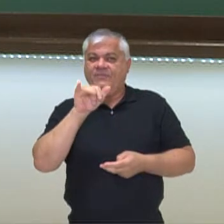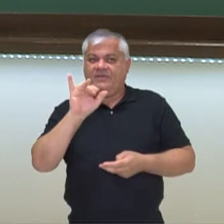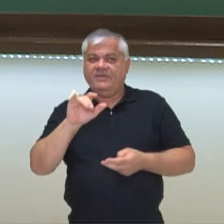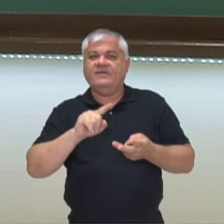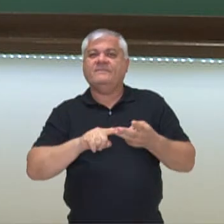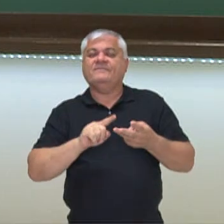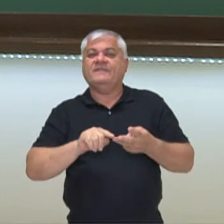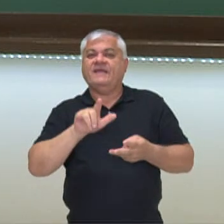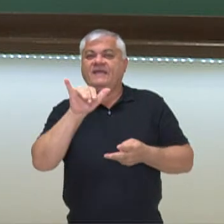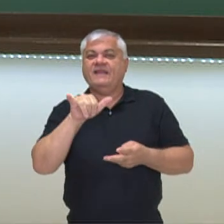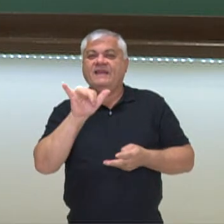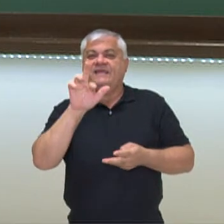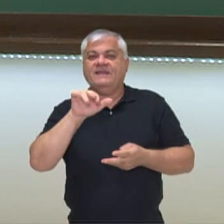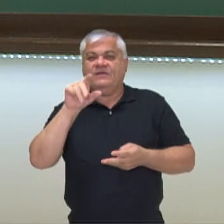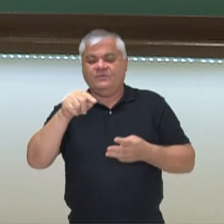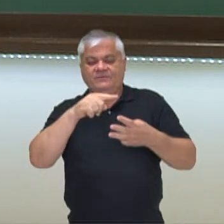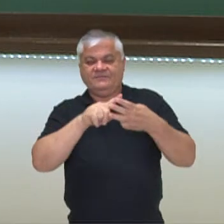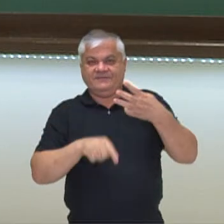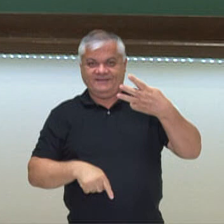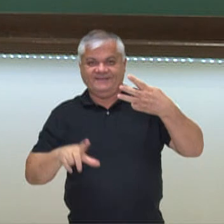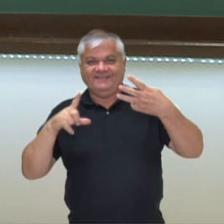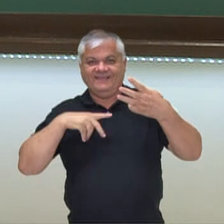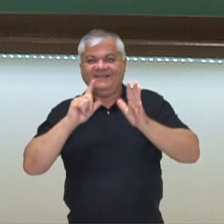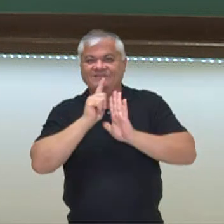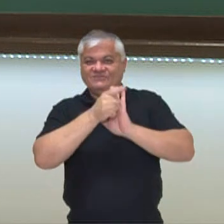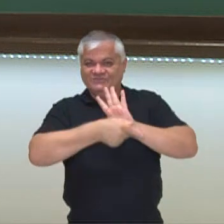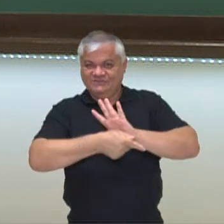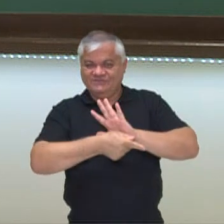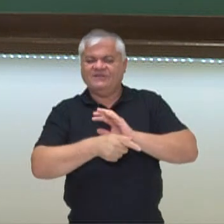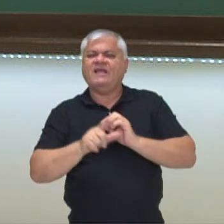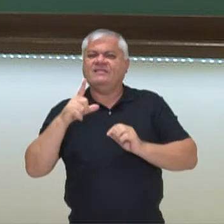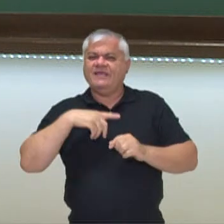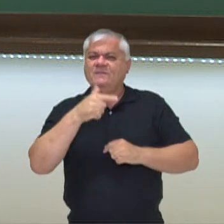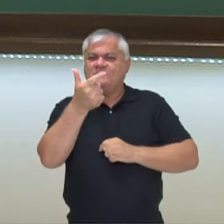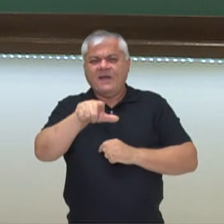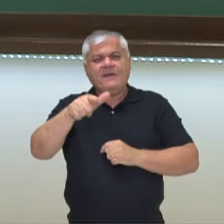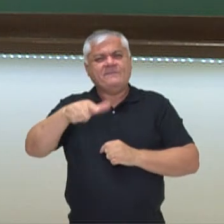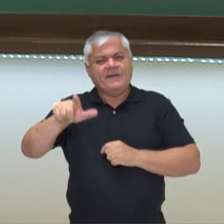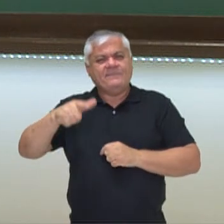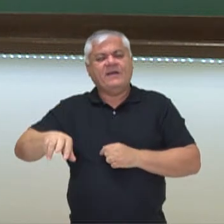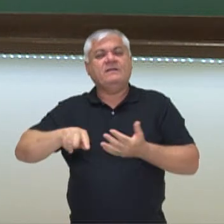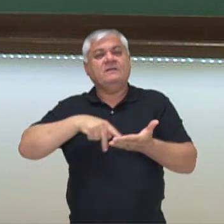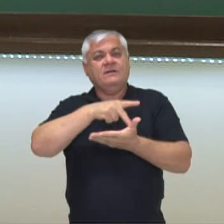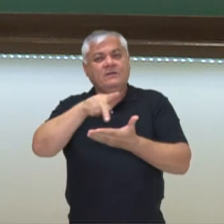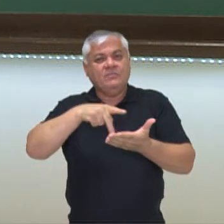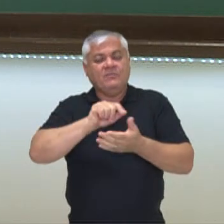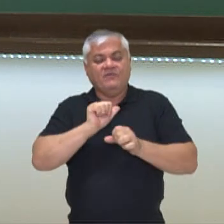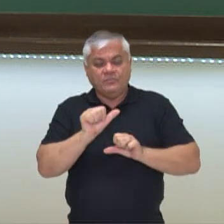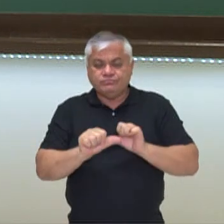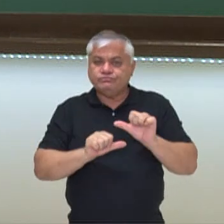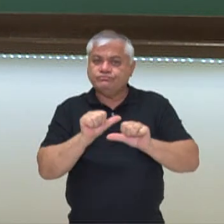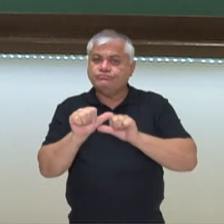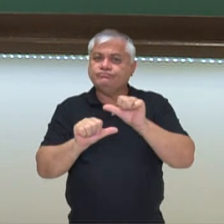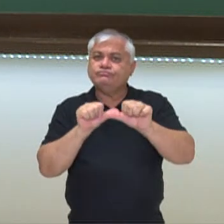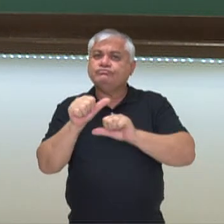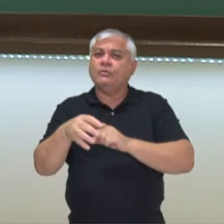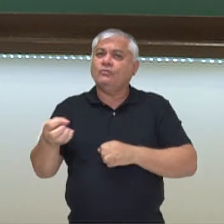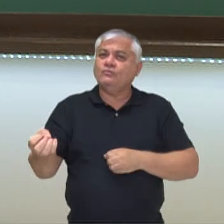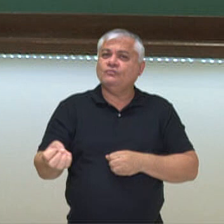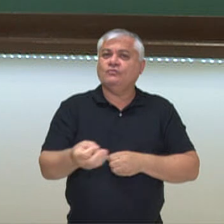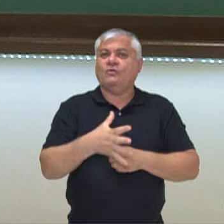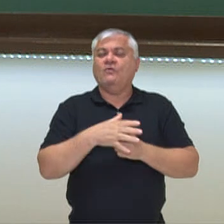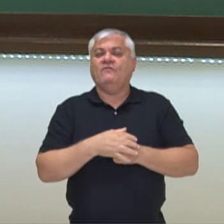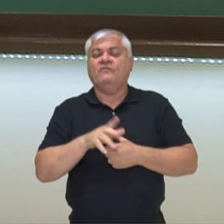tradicionais. É claro que, assim como outros gêneros textuais, o poema ele também foi se inovando com o passar do tempo,